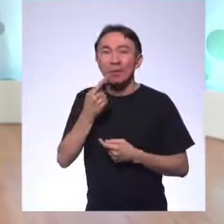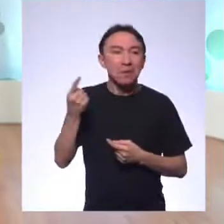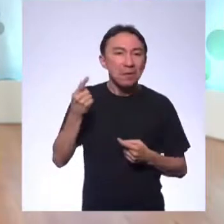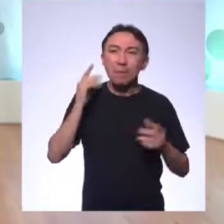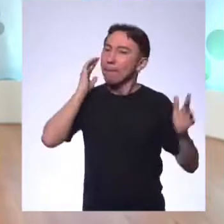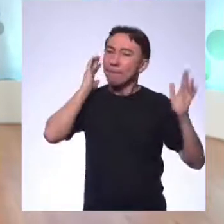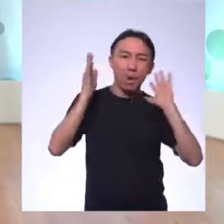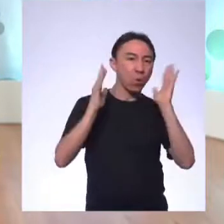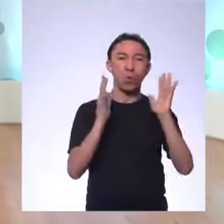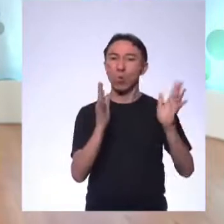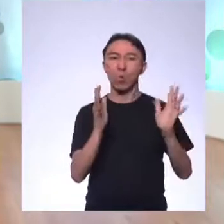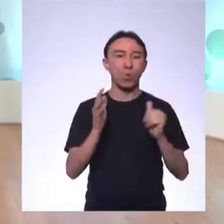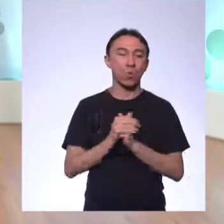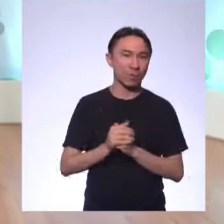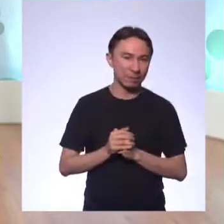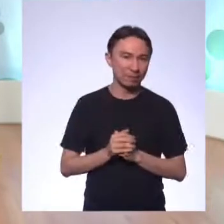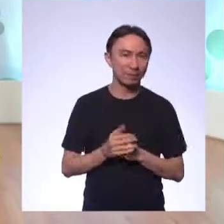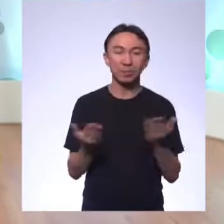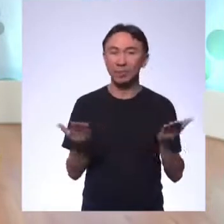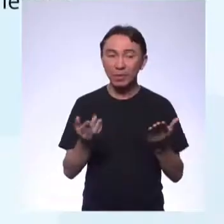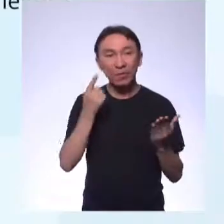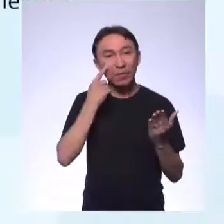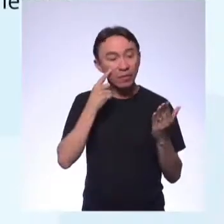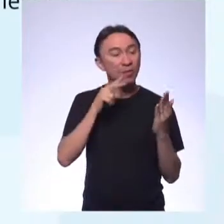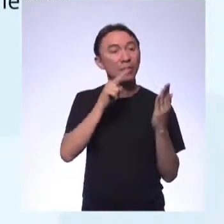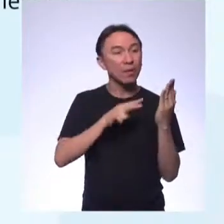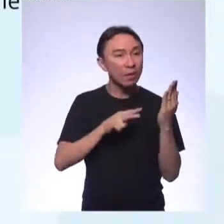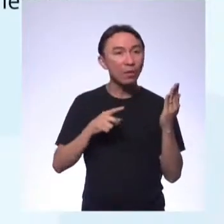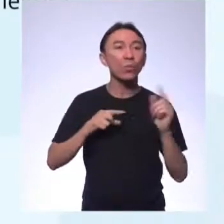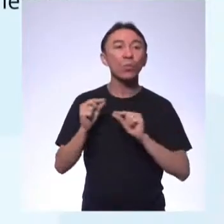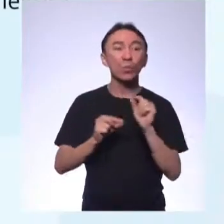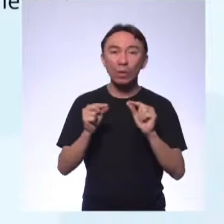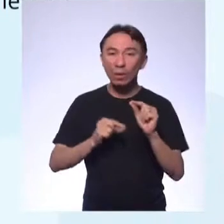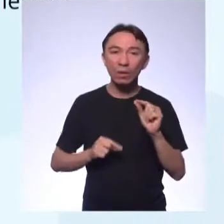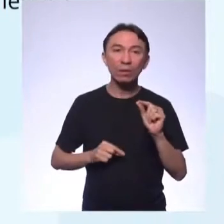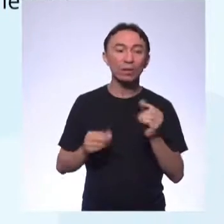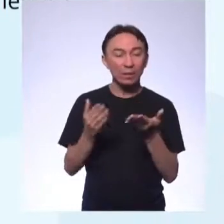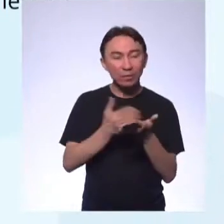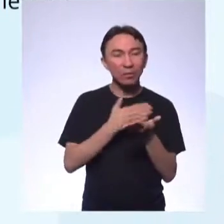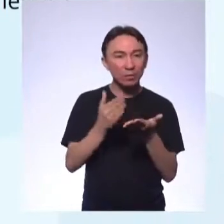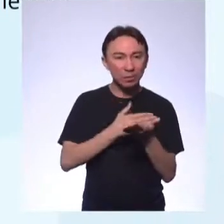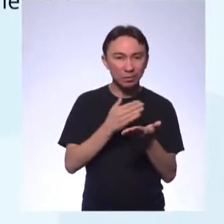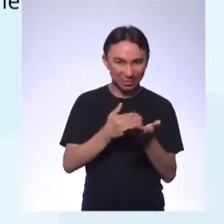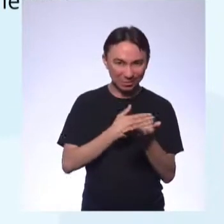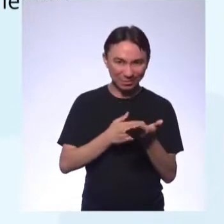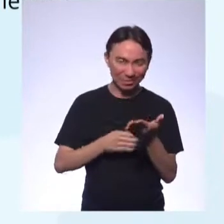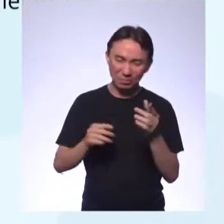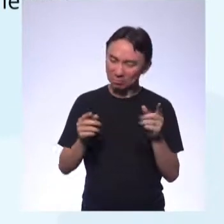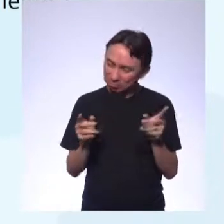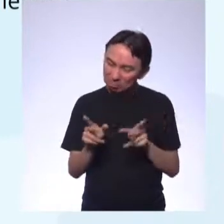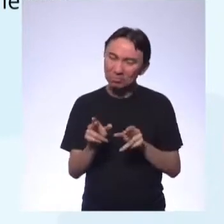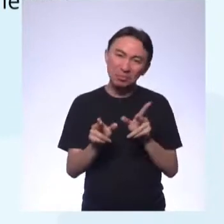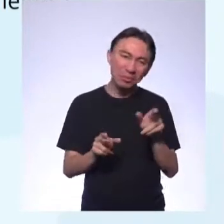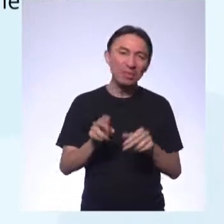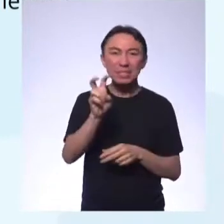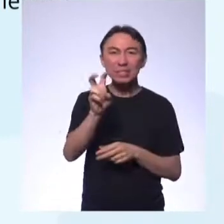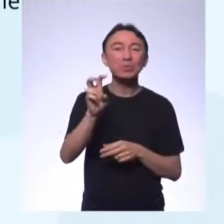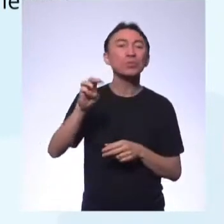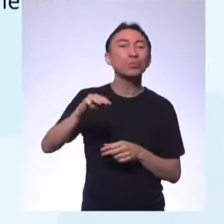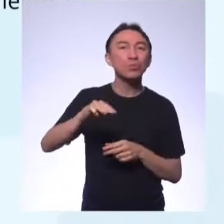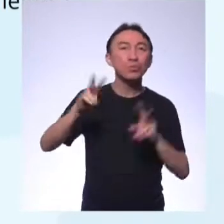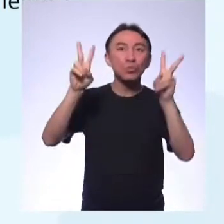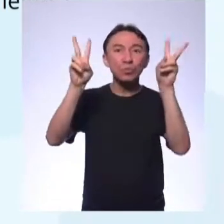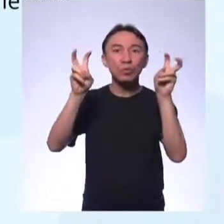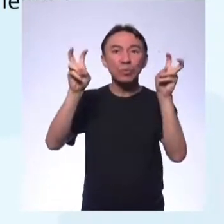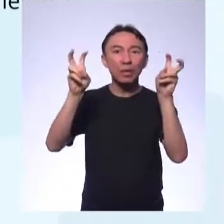vamos, resumidamente, ler um trecho do livro 5 Minutos, de José de Alencar. Vamos debater sobre o lugar das histórias